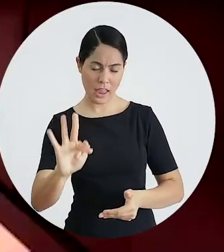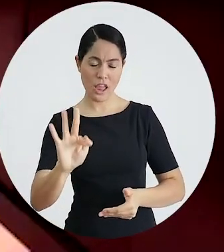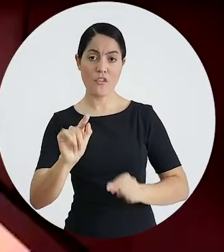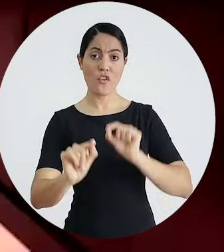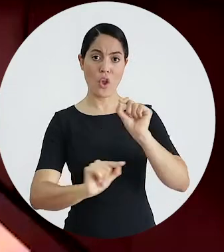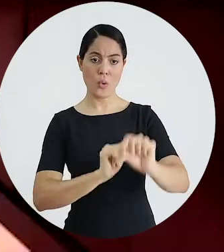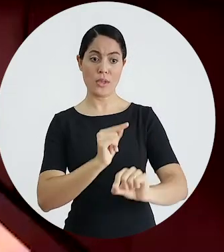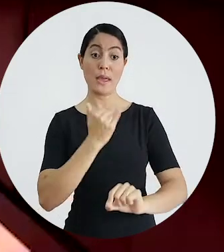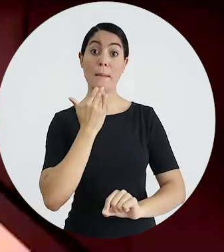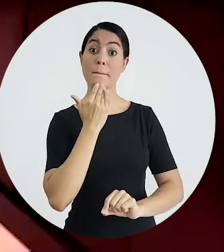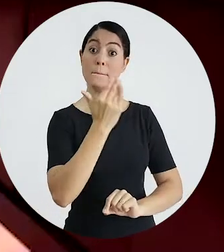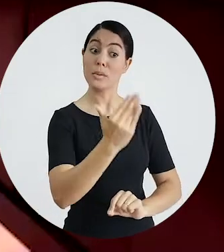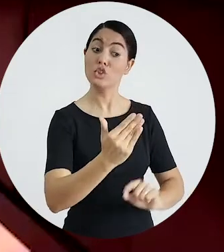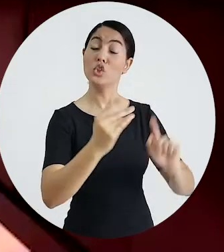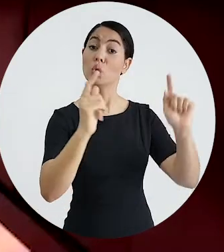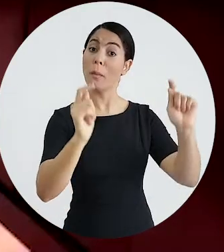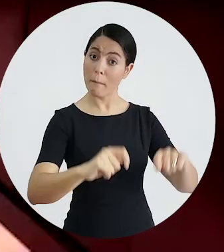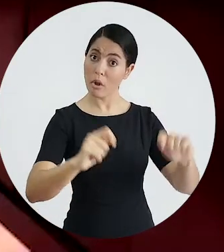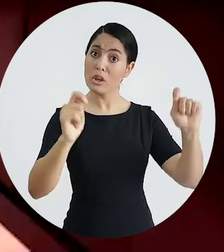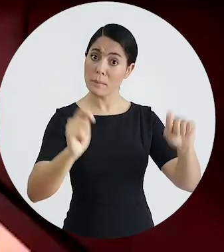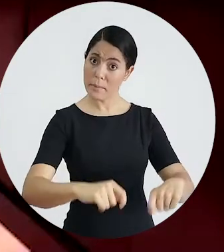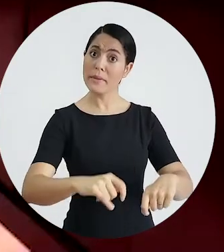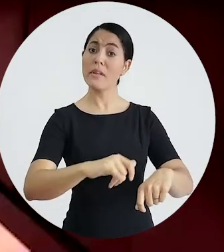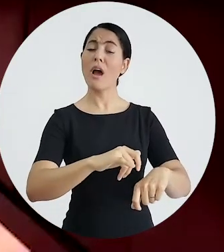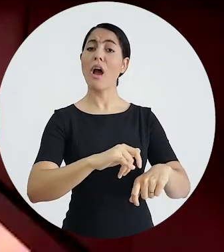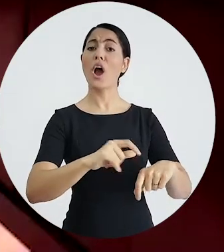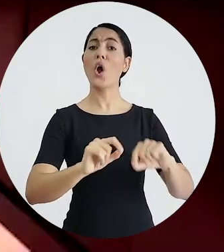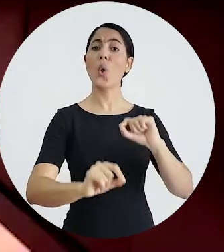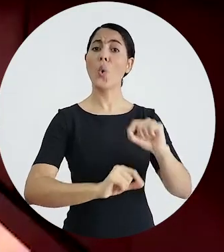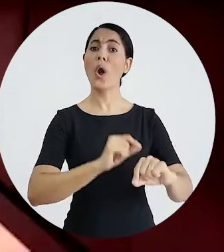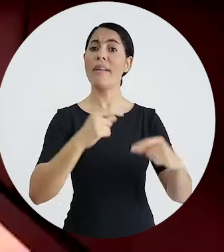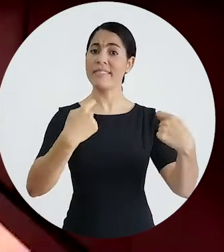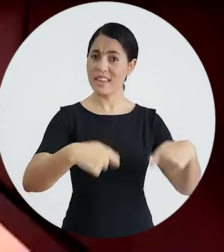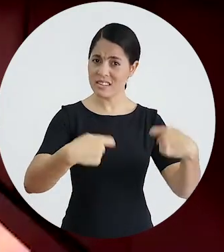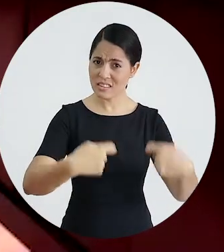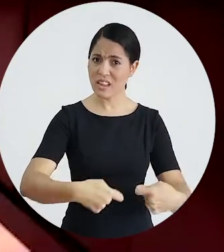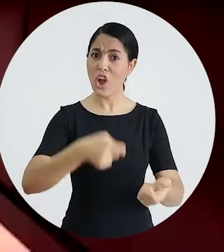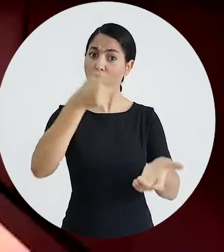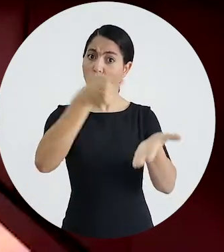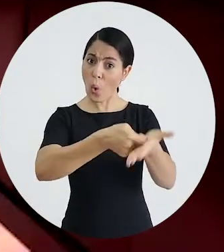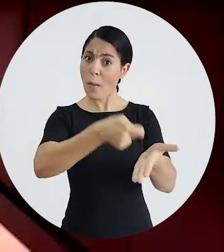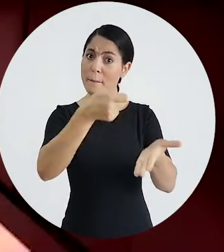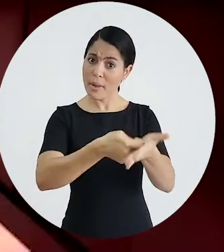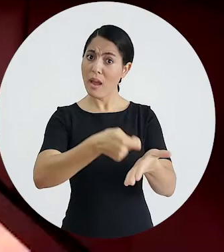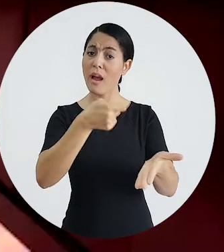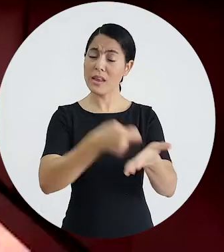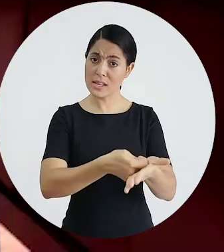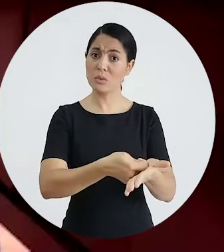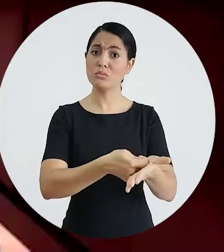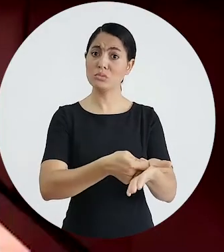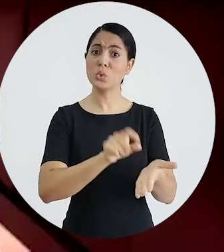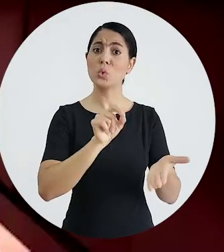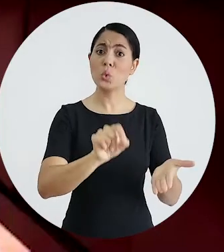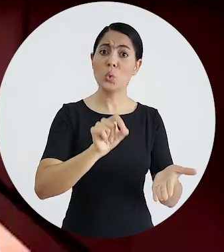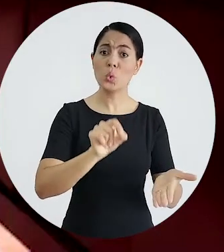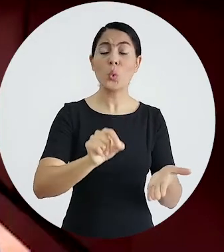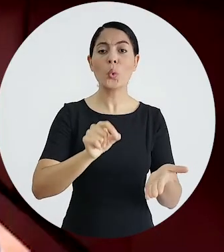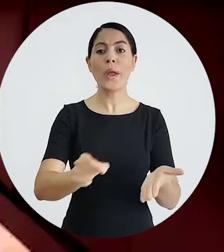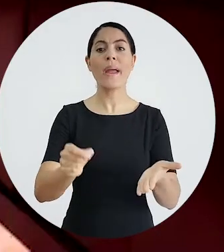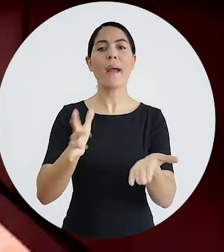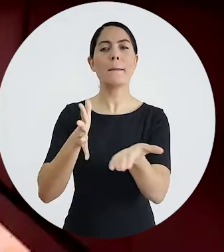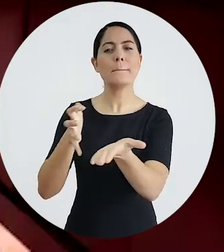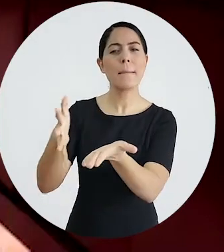a possibilidade, a necessidade e a obrigatoriedade de que todos